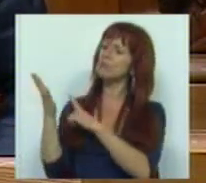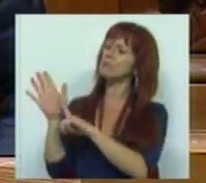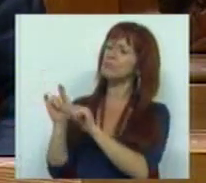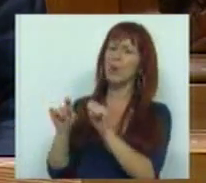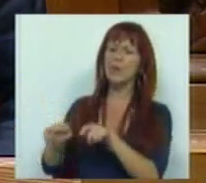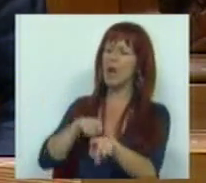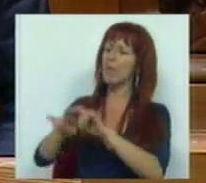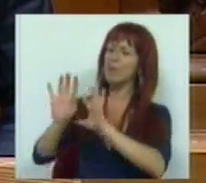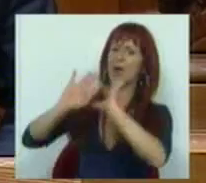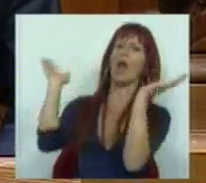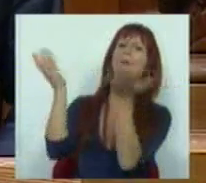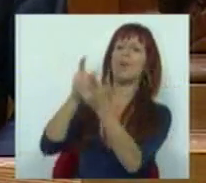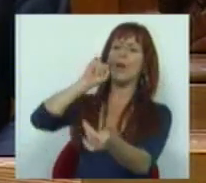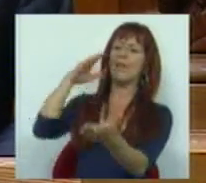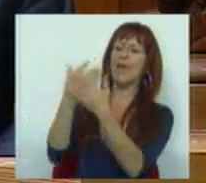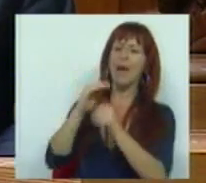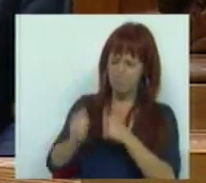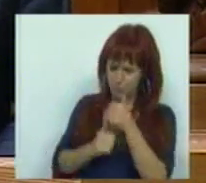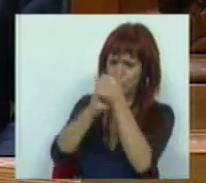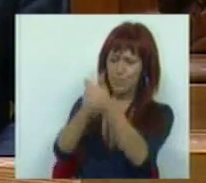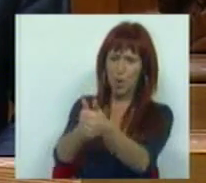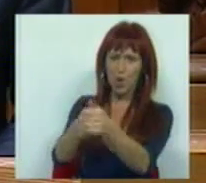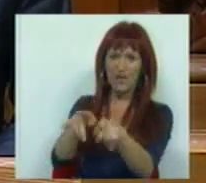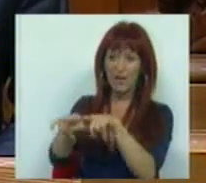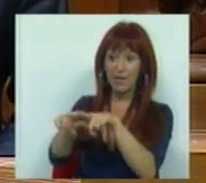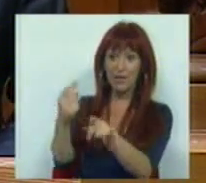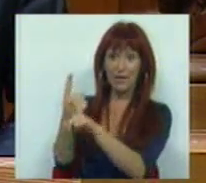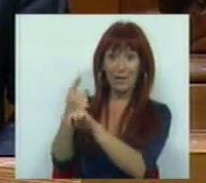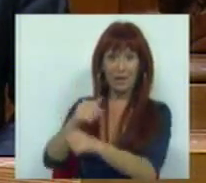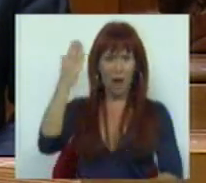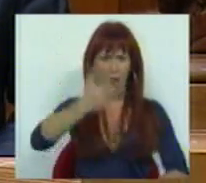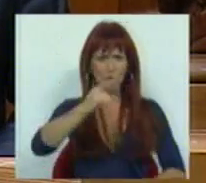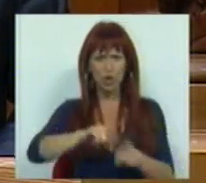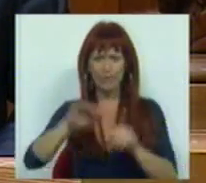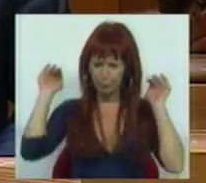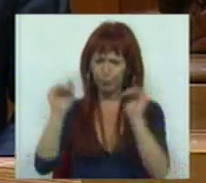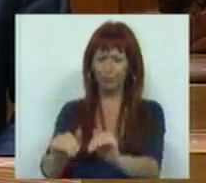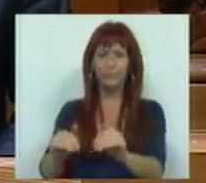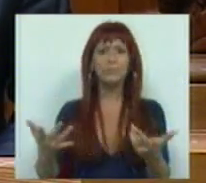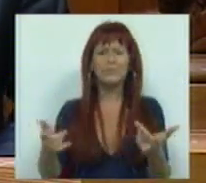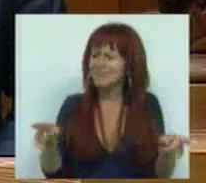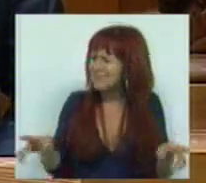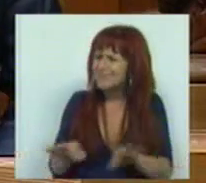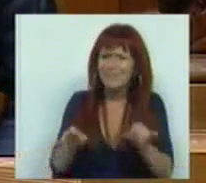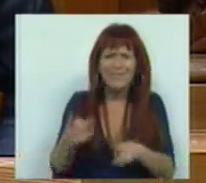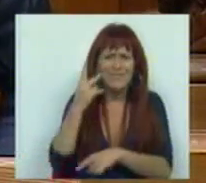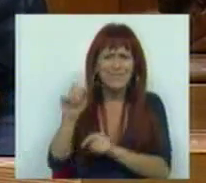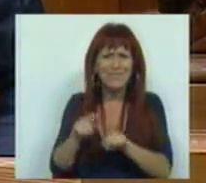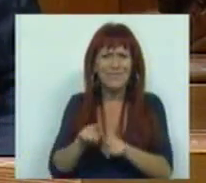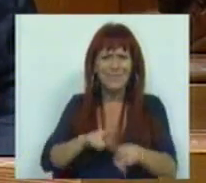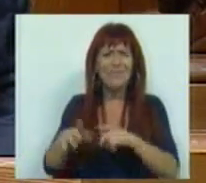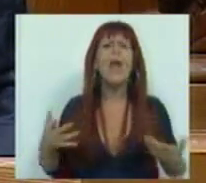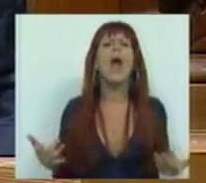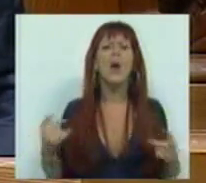política ampla para que seja garantida a prossecução das mesmas políticas, a austeridade e a recessão. É a mesma política,